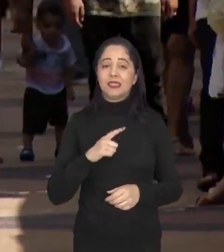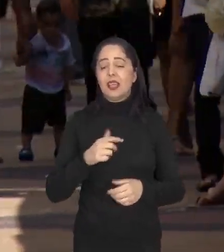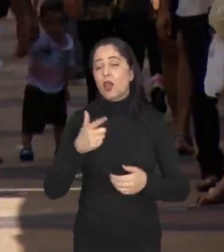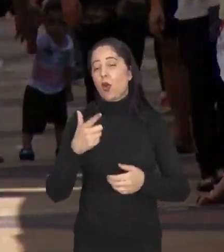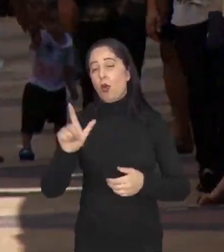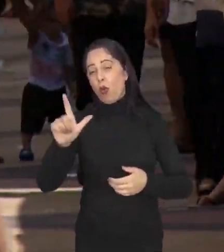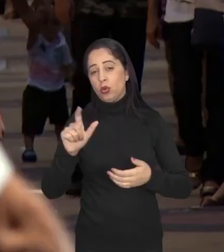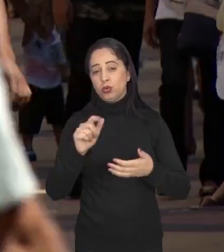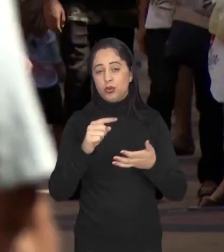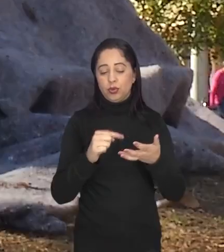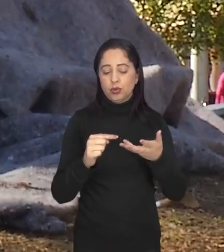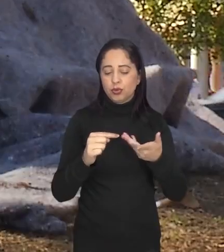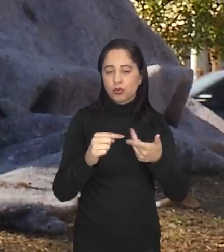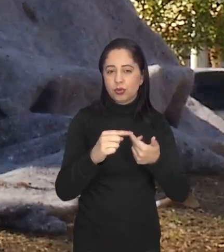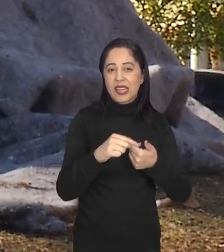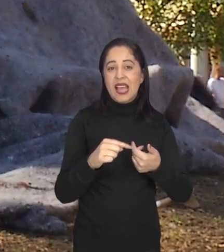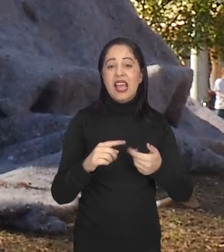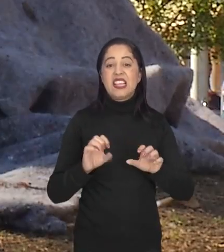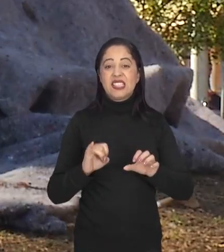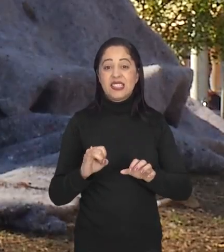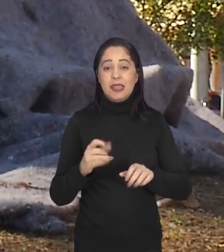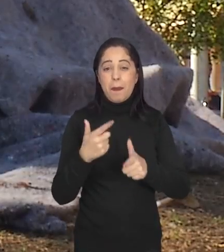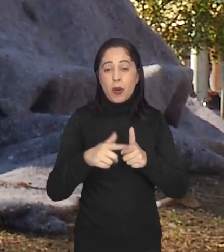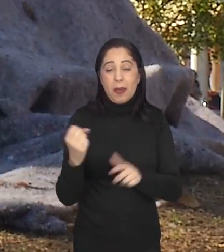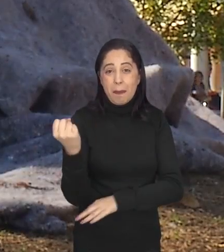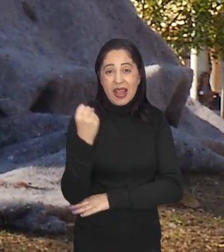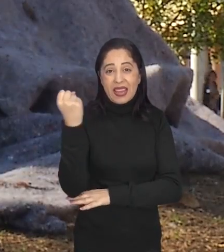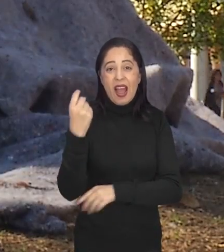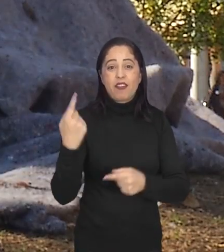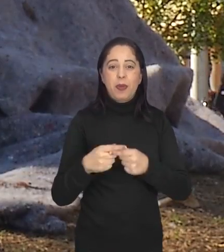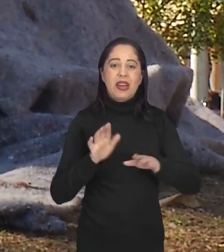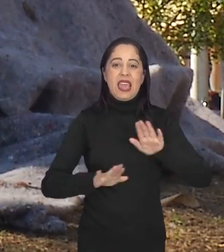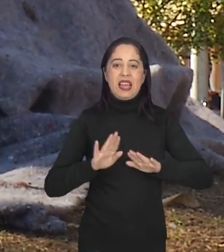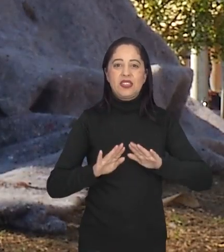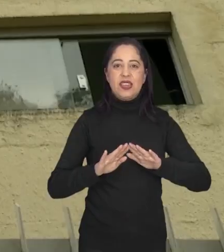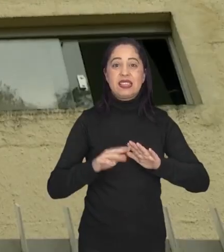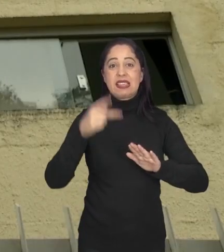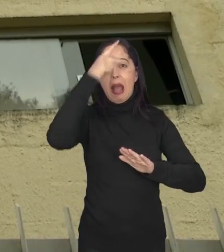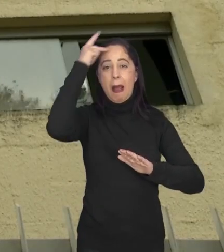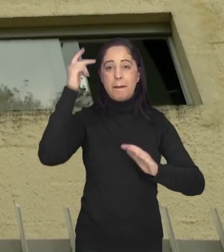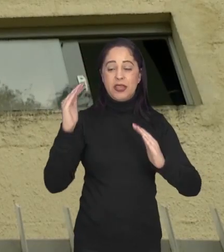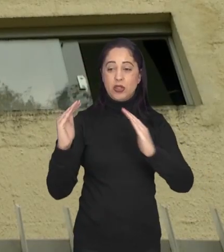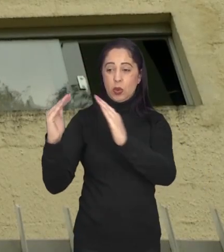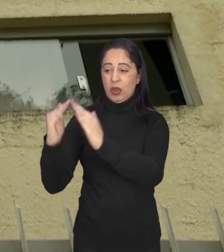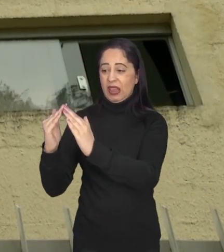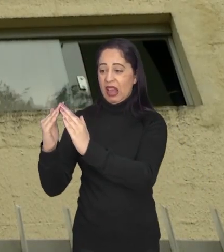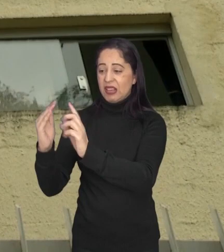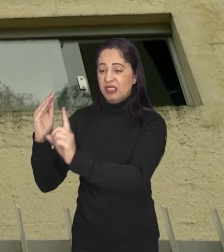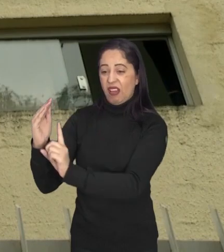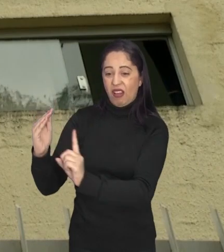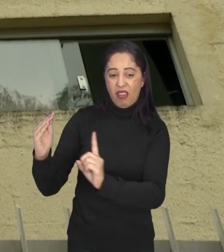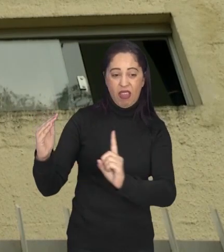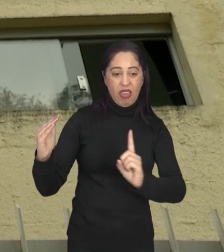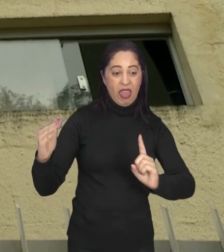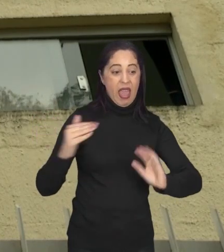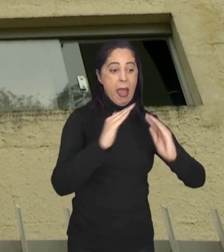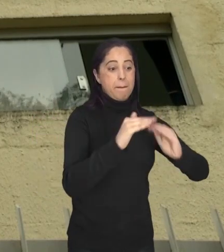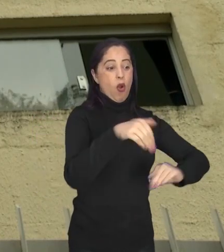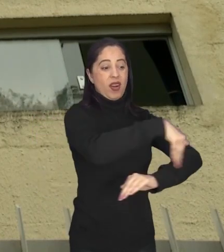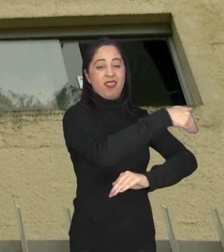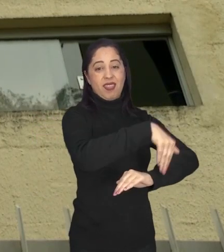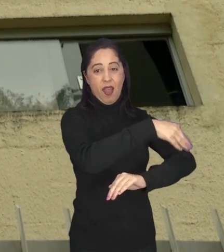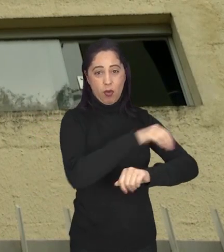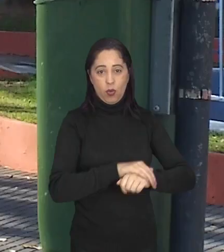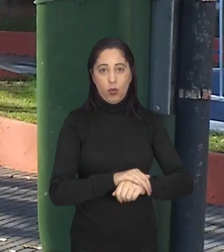outros serviços públicos. Em casos mais graves, quando há abandono do lar, o primeiro contato é feito por meio da Secretaria de